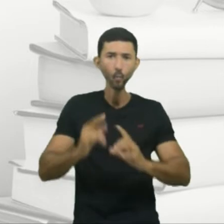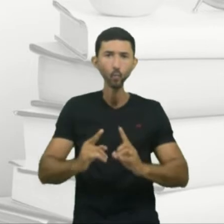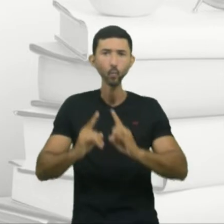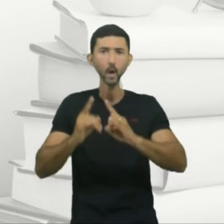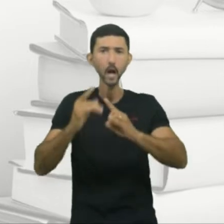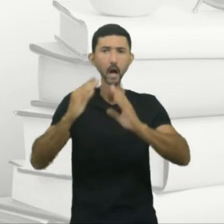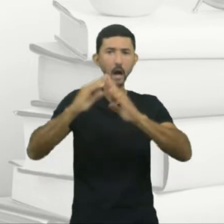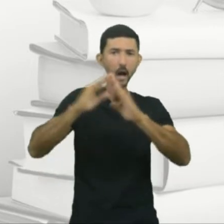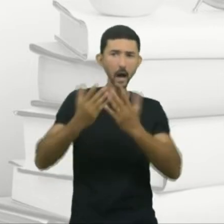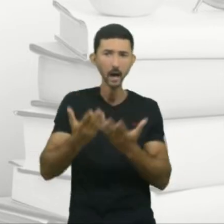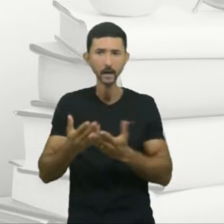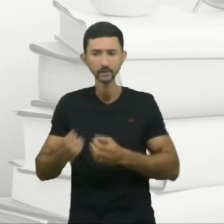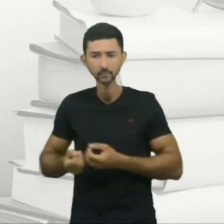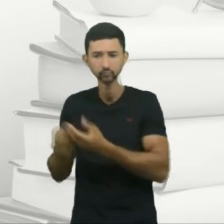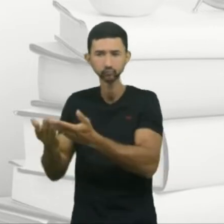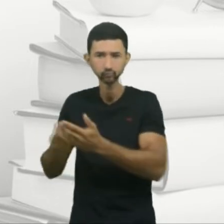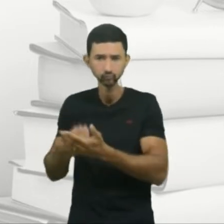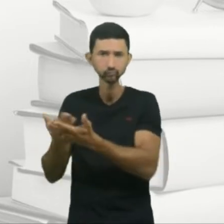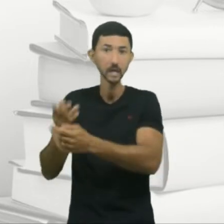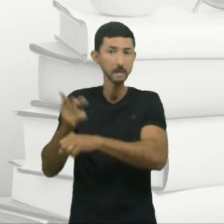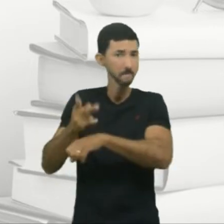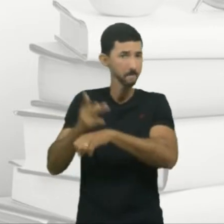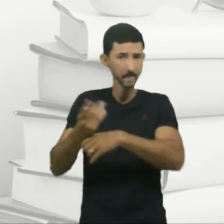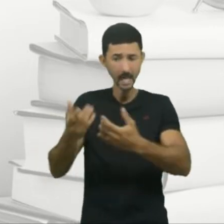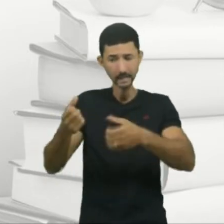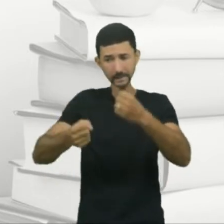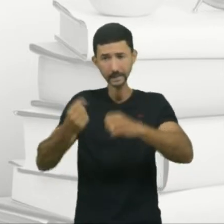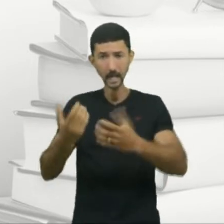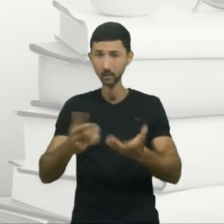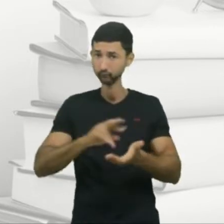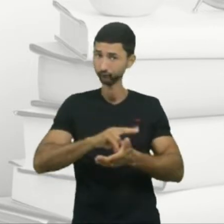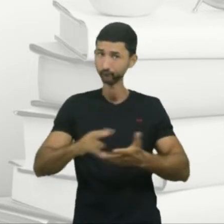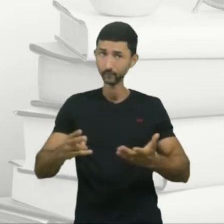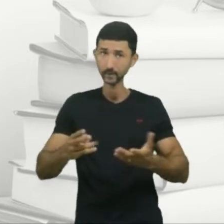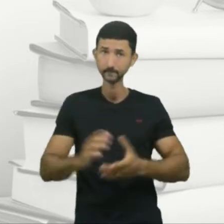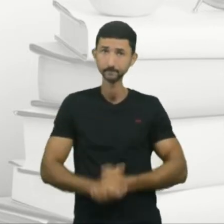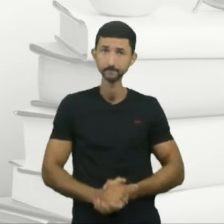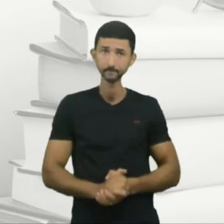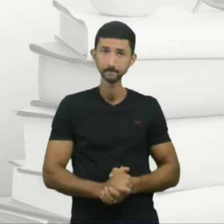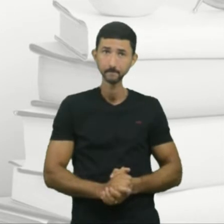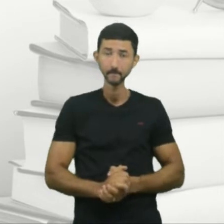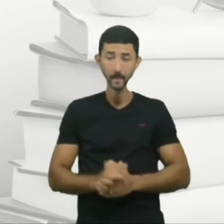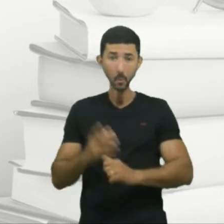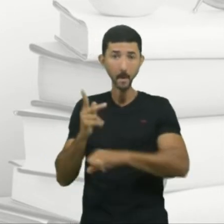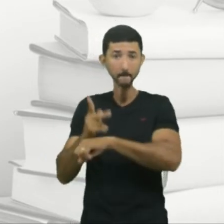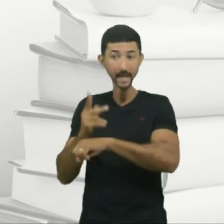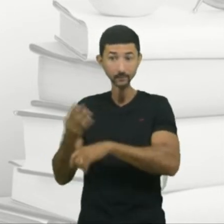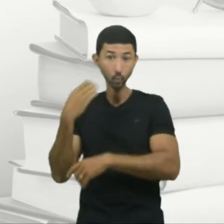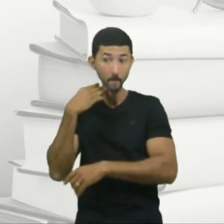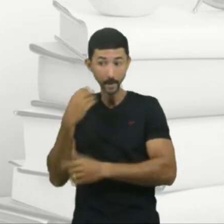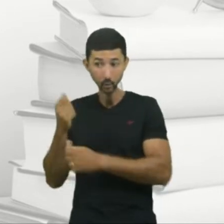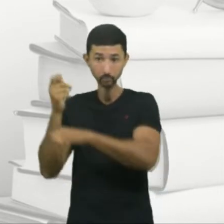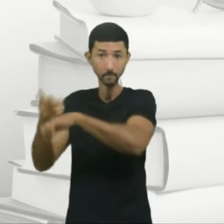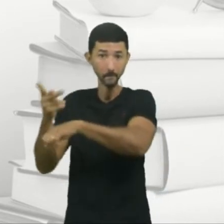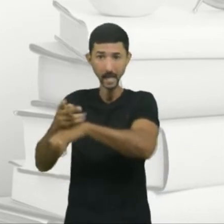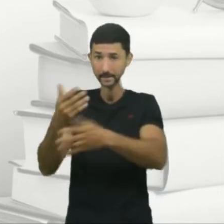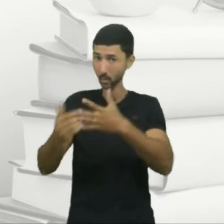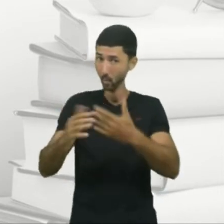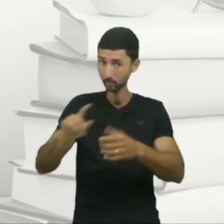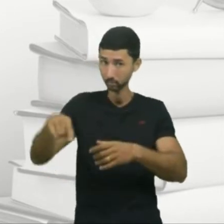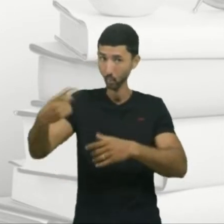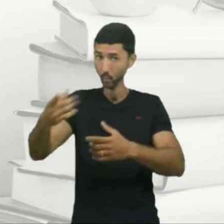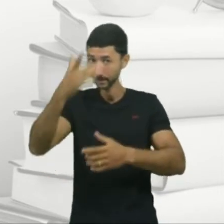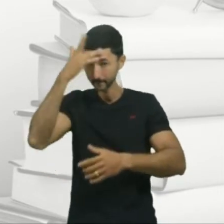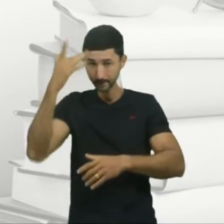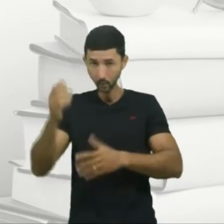casas, financiamento de carros. Então, para esse empréstimo que o banco faz, pelo depósito